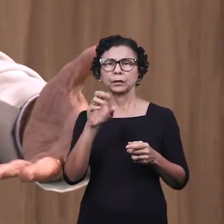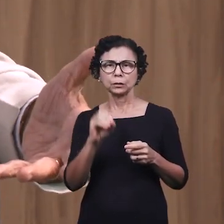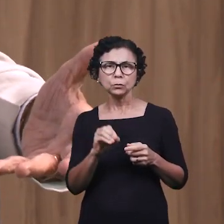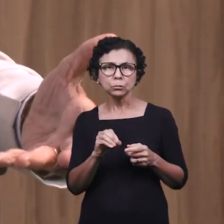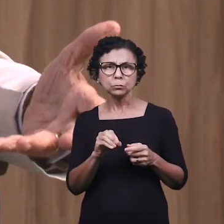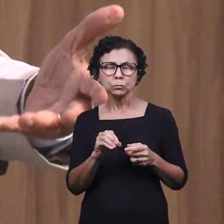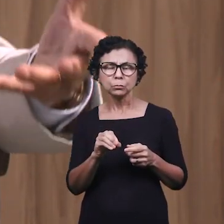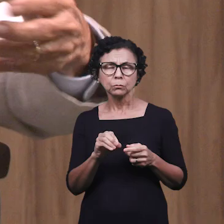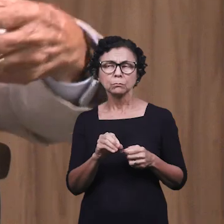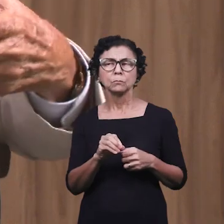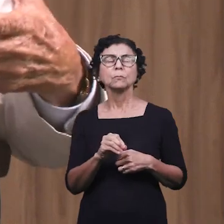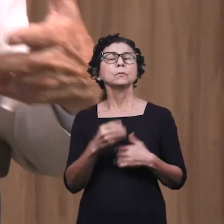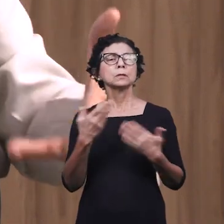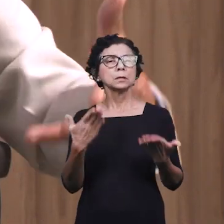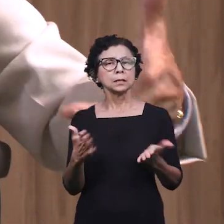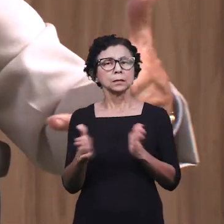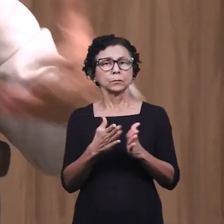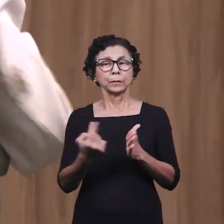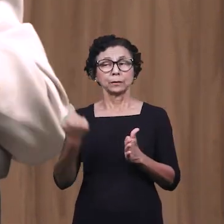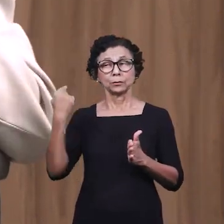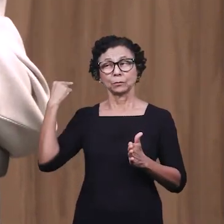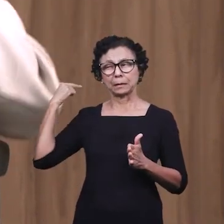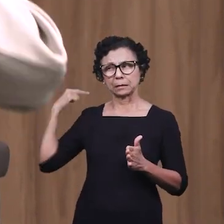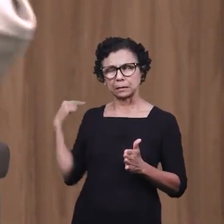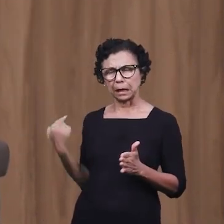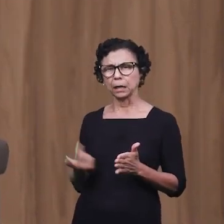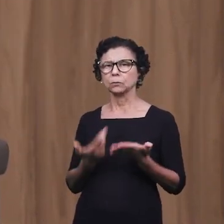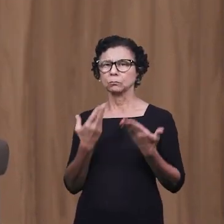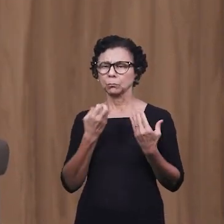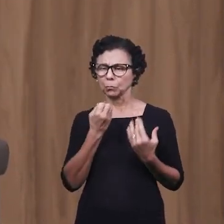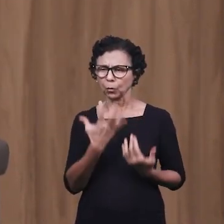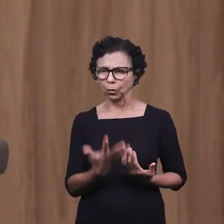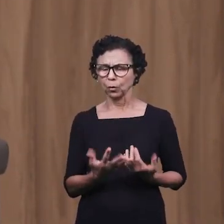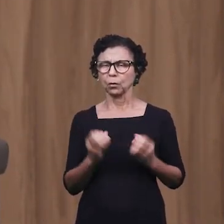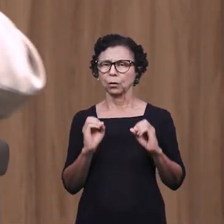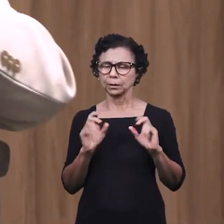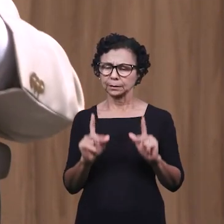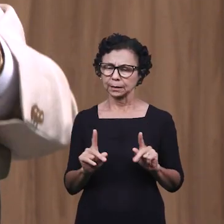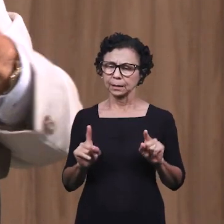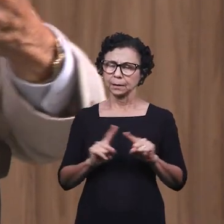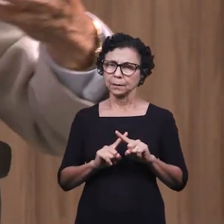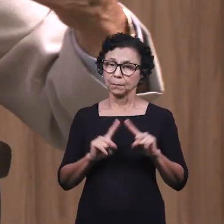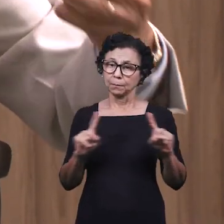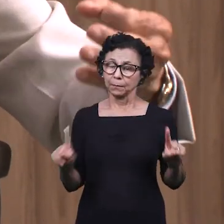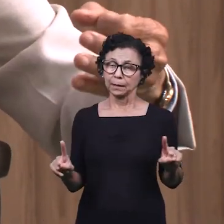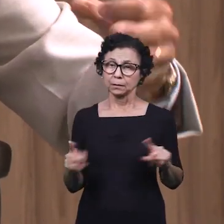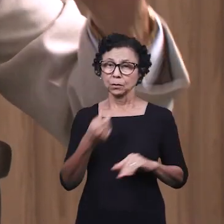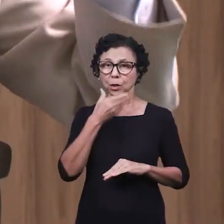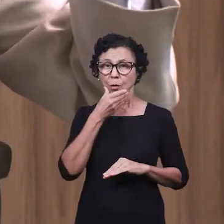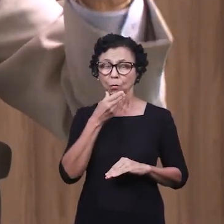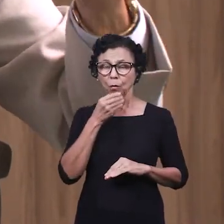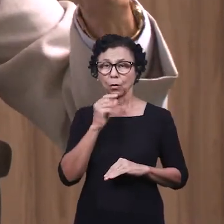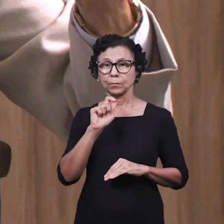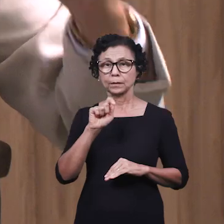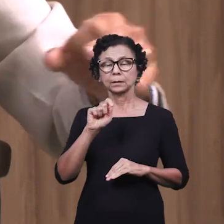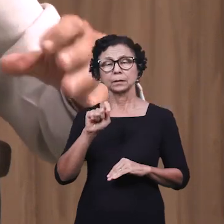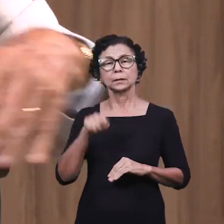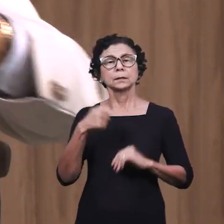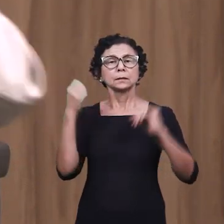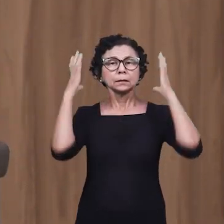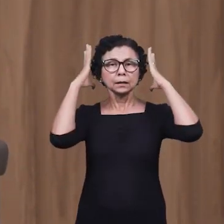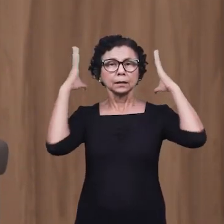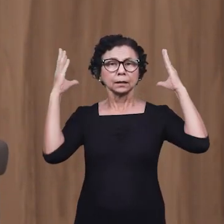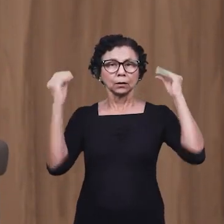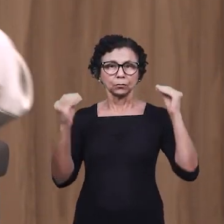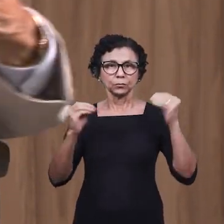extraordinário. Né? Ele trouxe aquilo que era necessário. Eu sempre digo e repito, Calvino cuidou da graça,